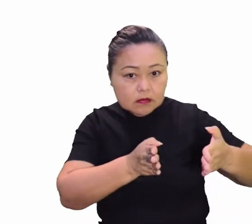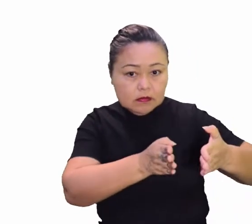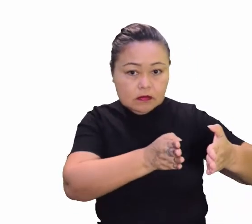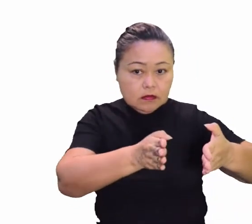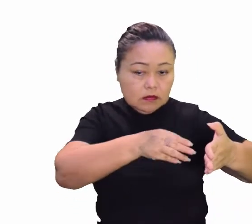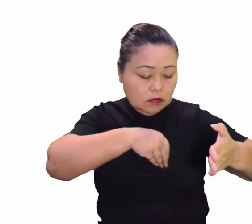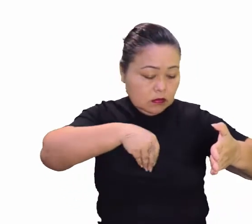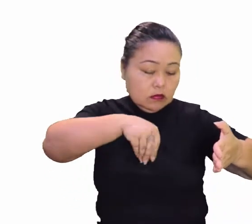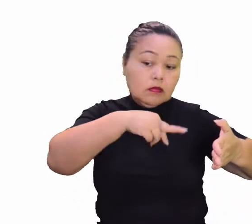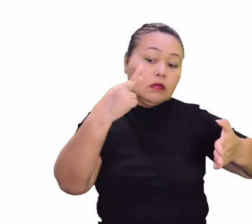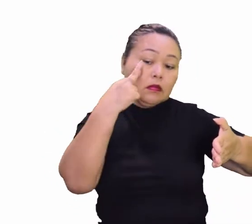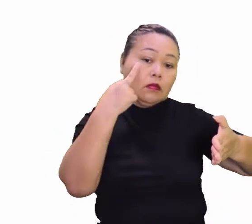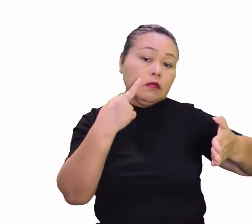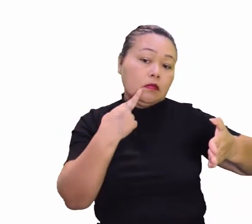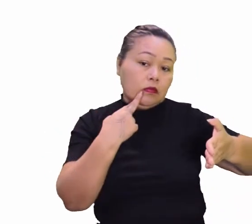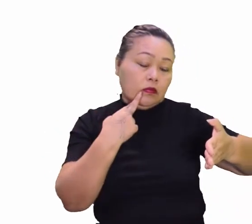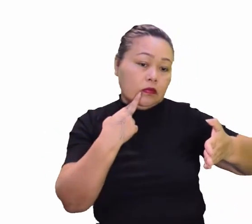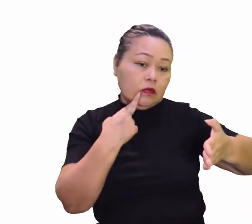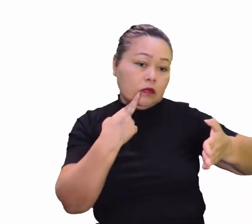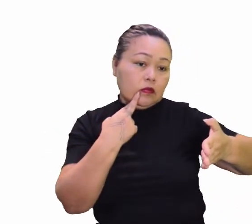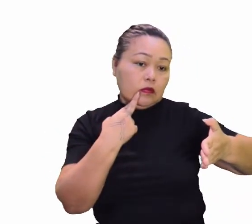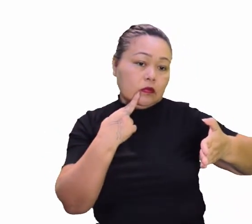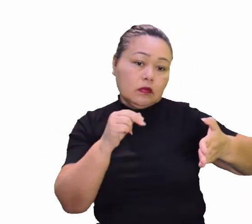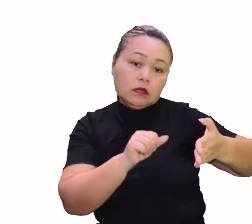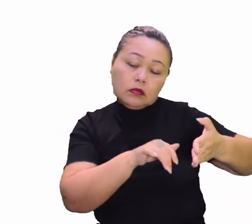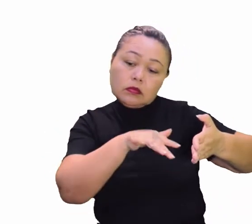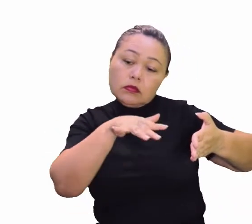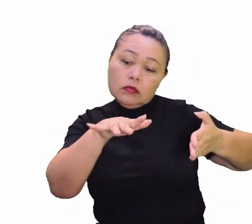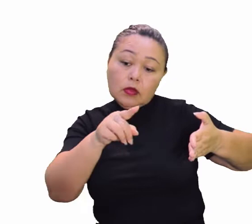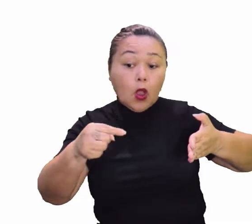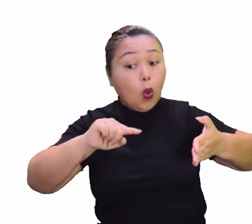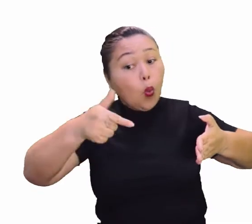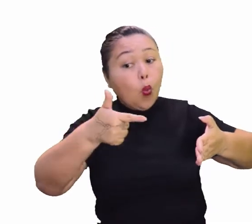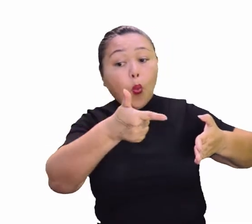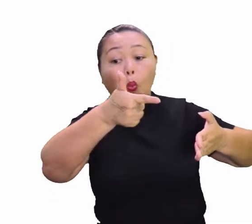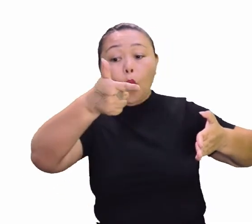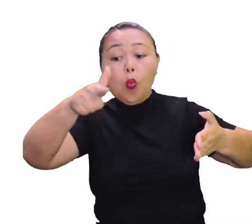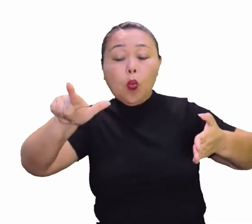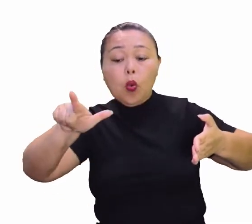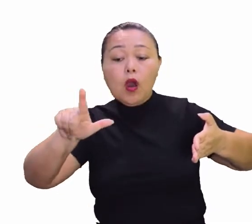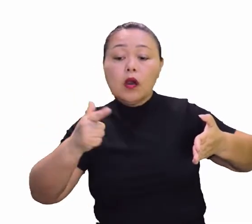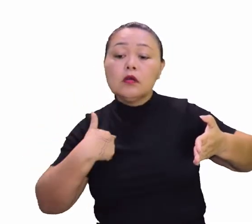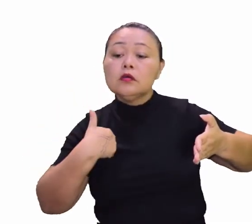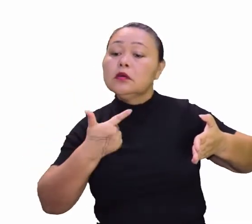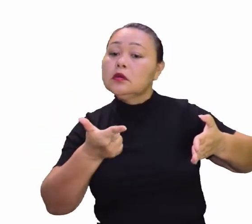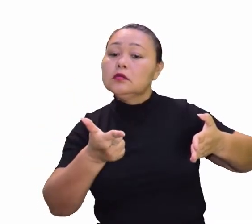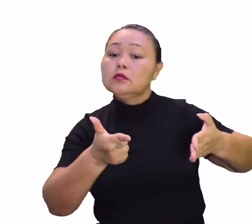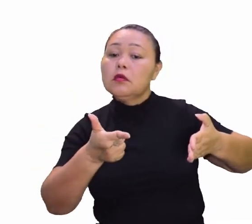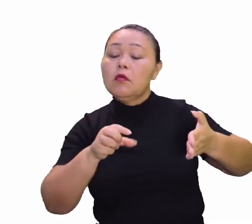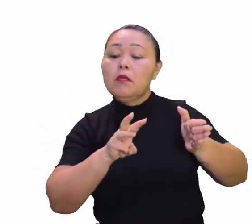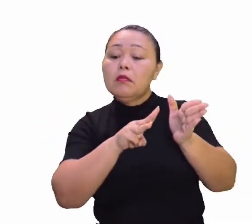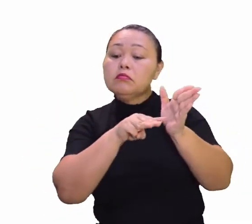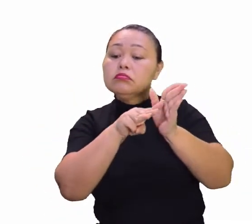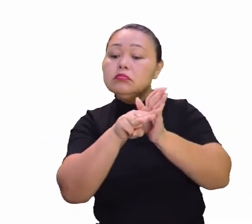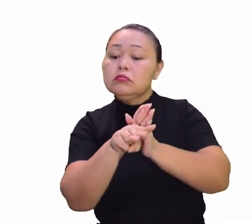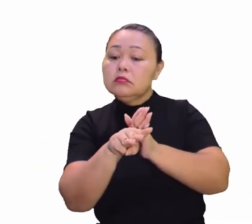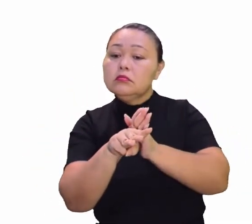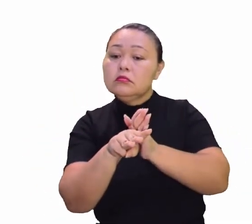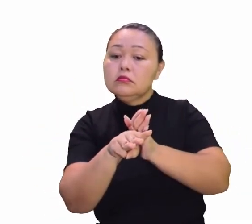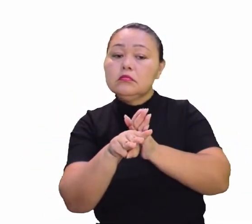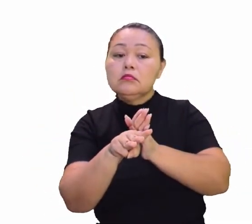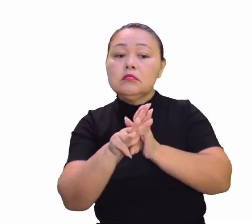nascem em território rondoniano são afluentes ou subafluentes do rio